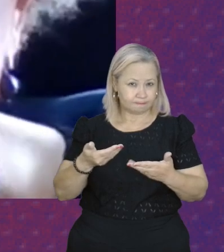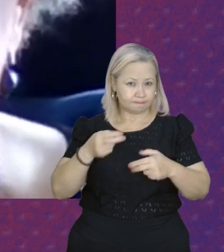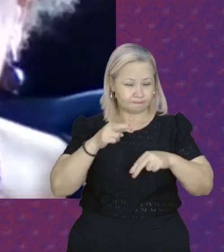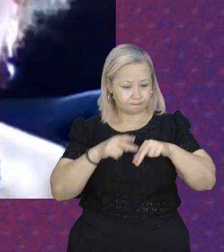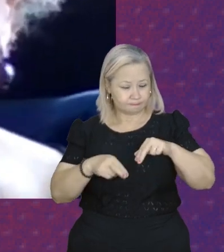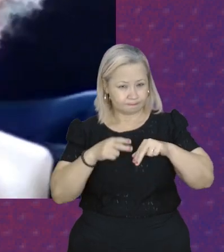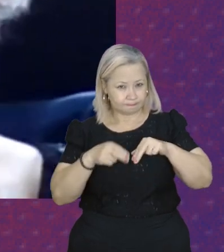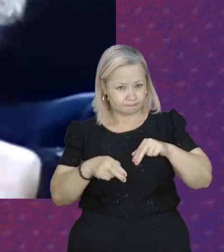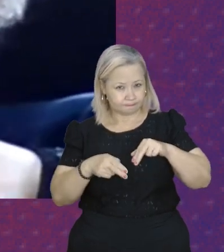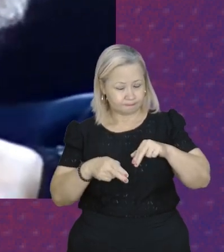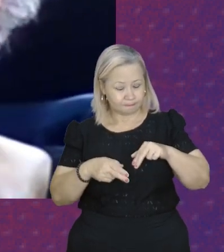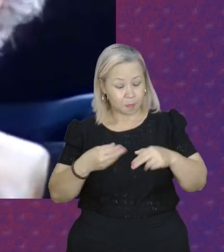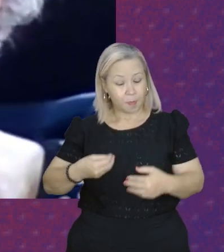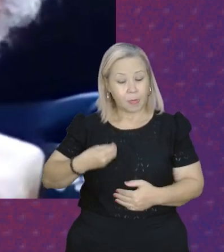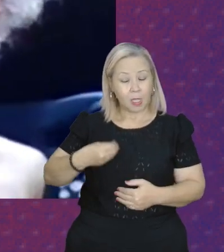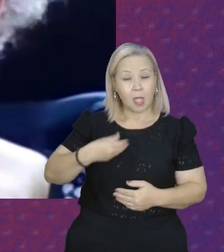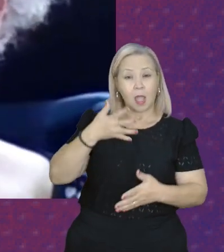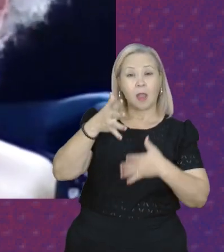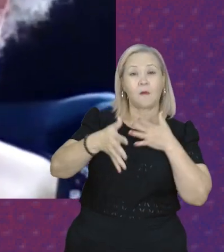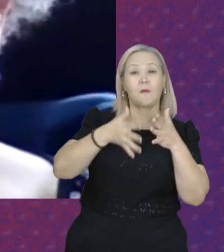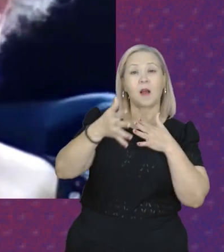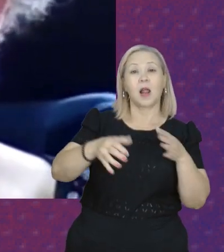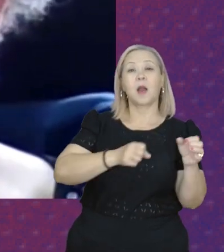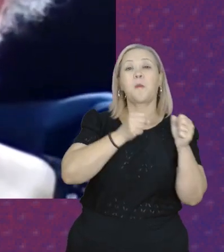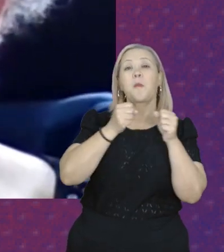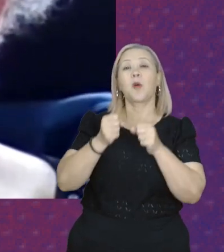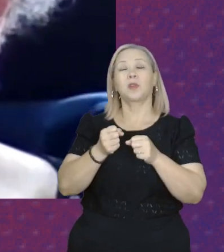nós estamos falando em poder.